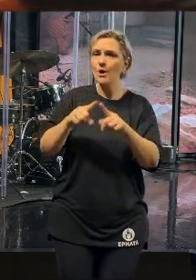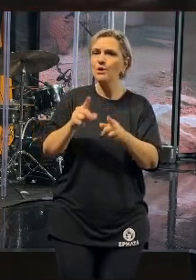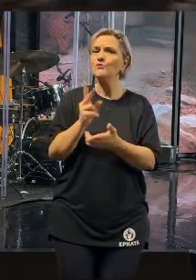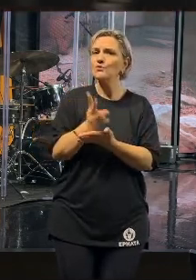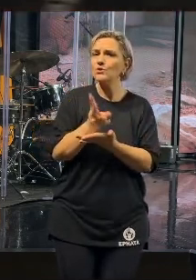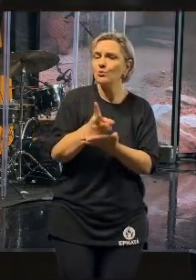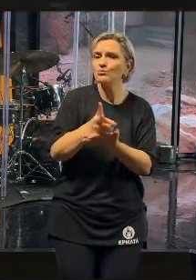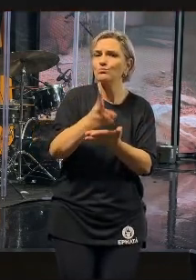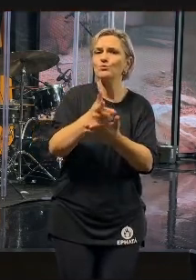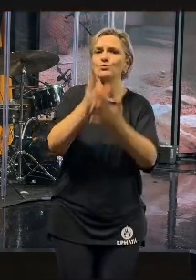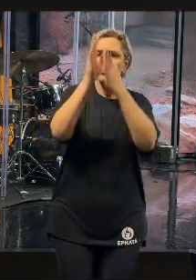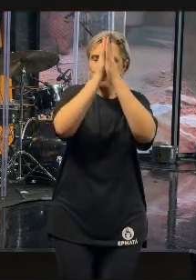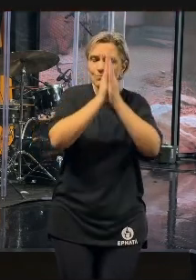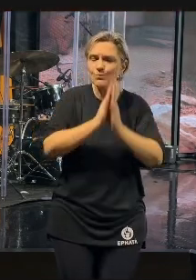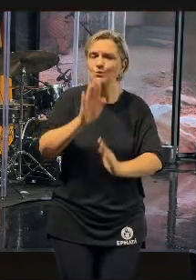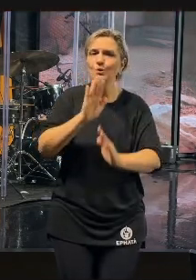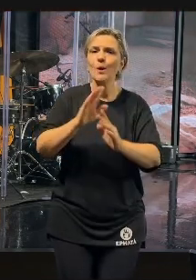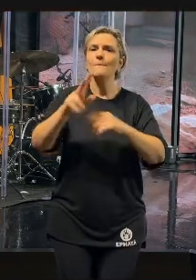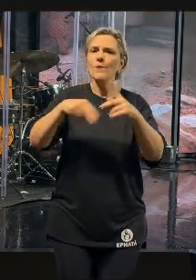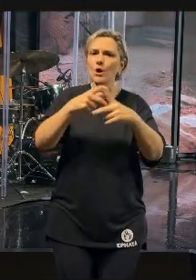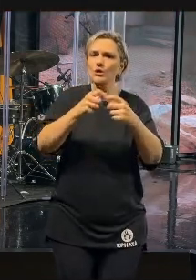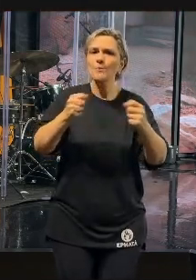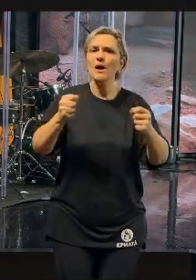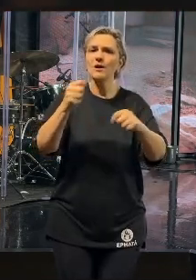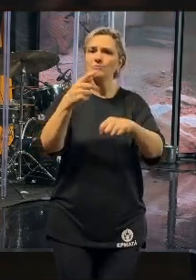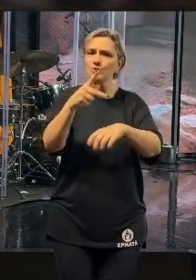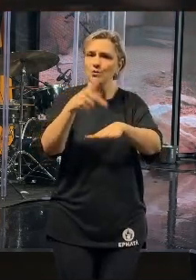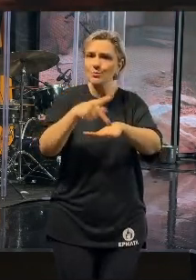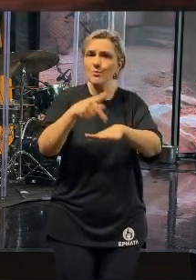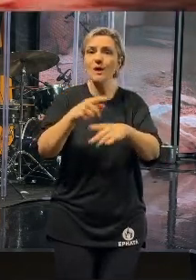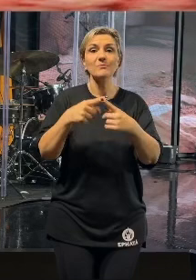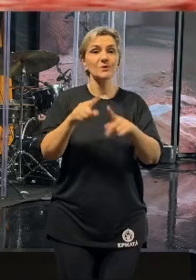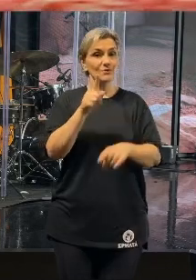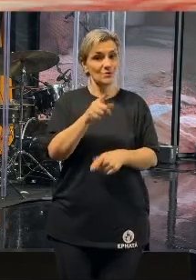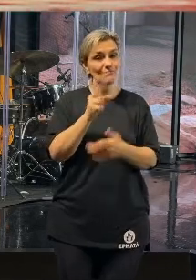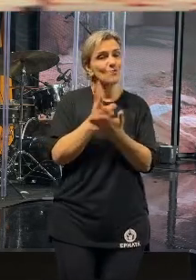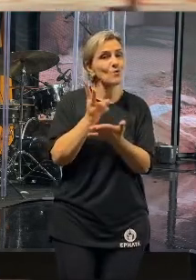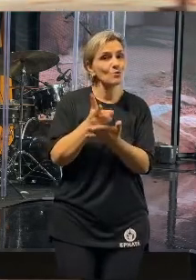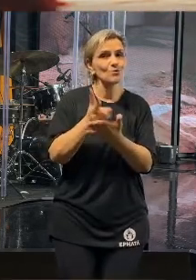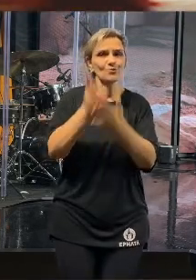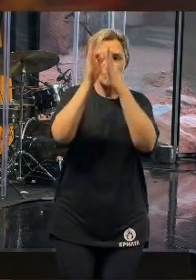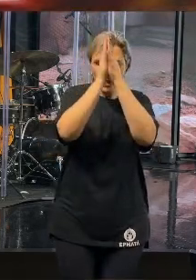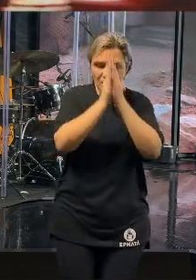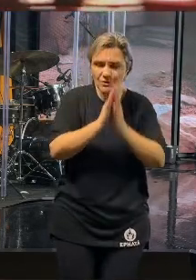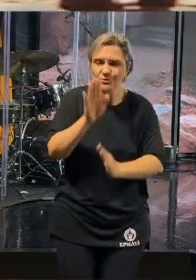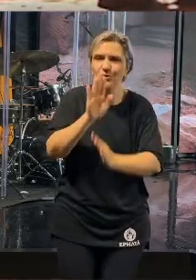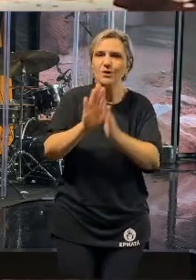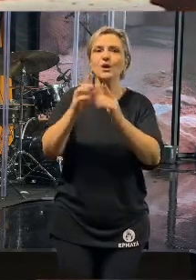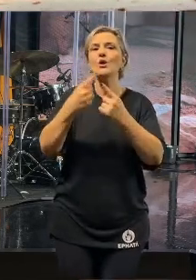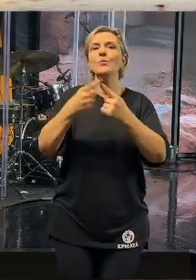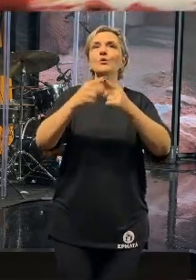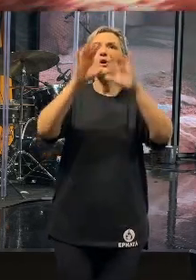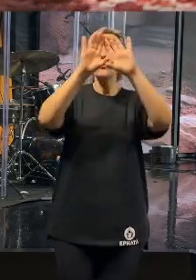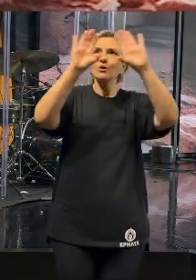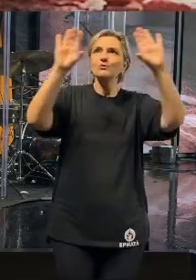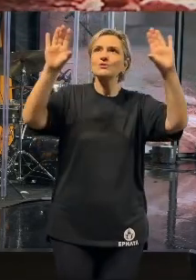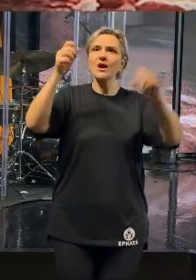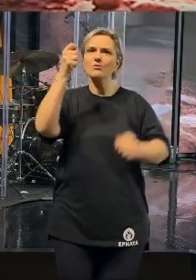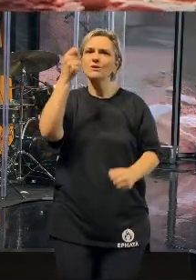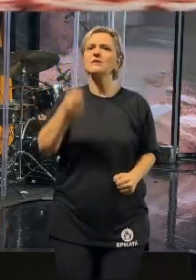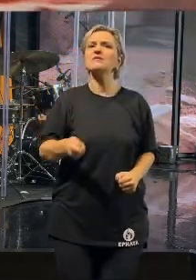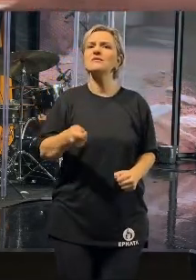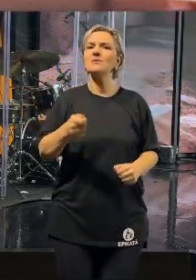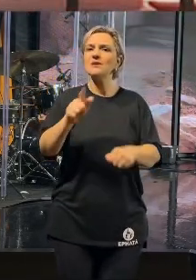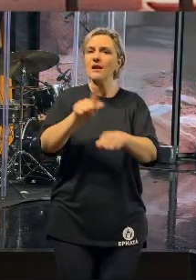te adorando. Podem amarrar os teus pés, mas você continua adorando. Porque quando os céus determinam,